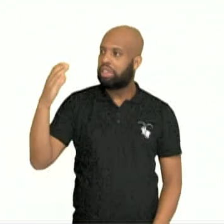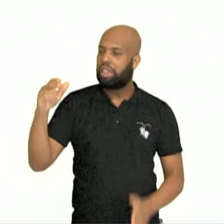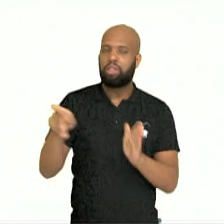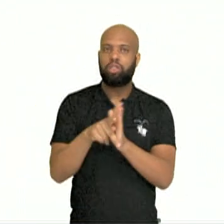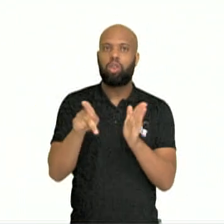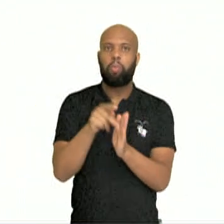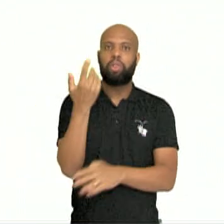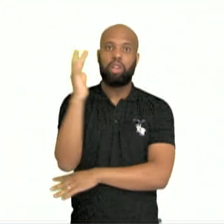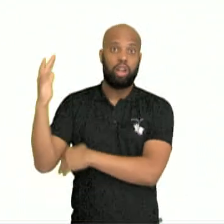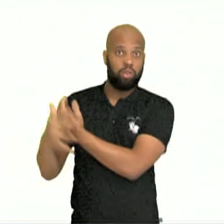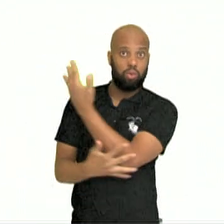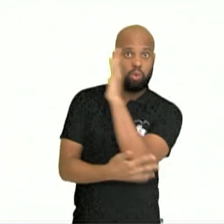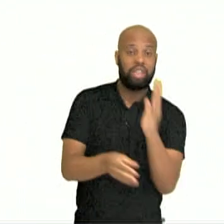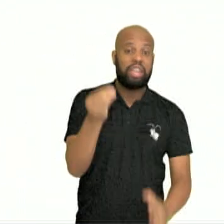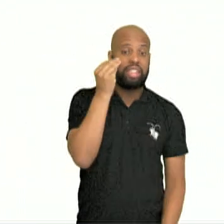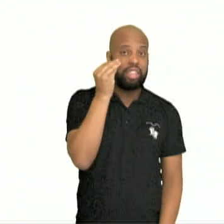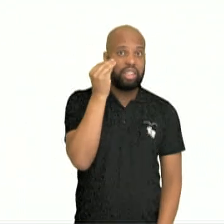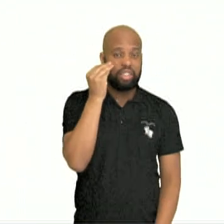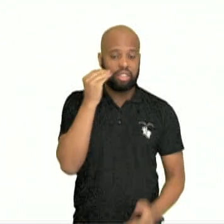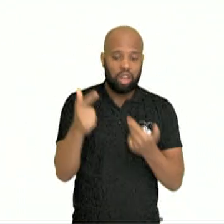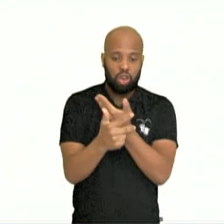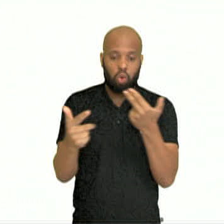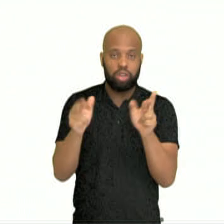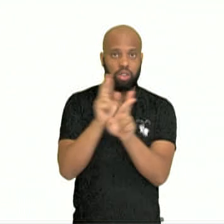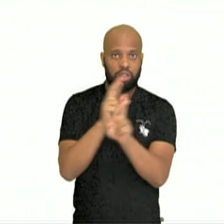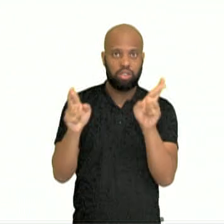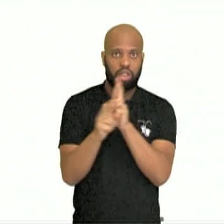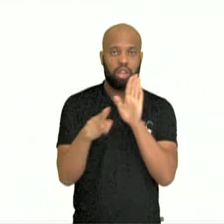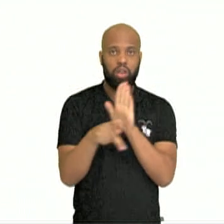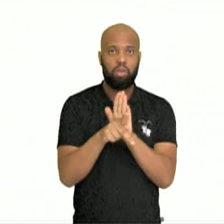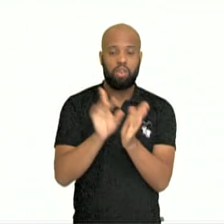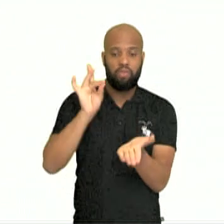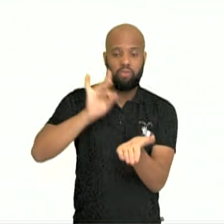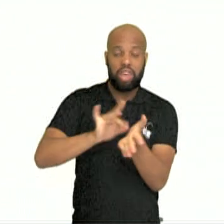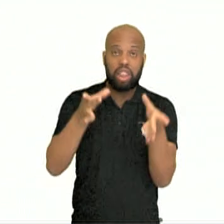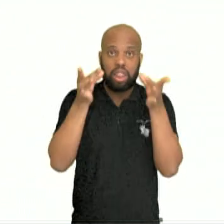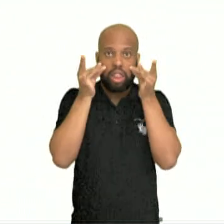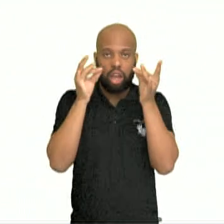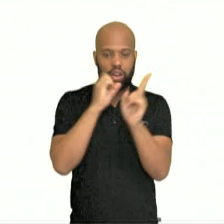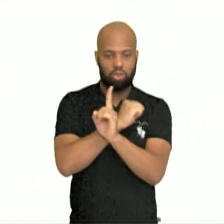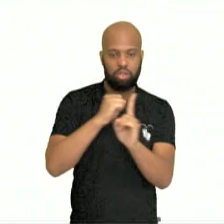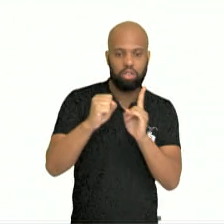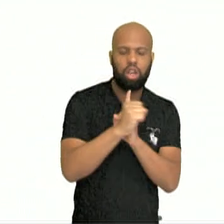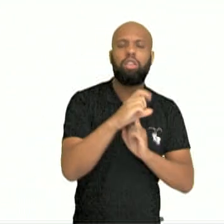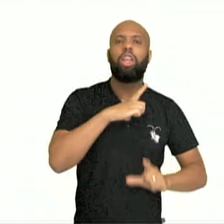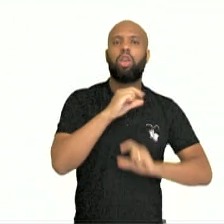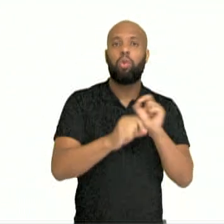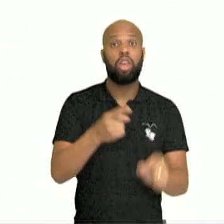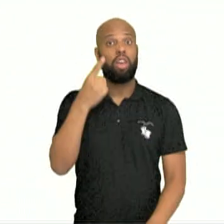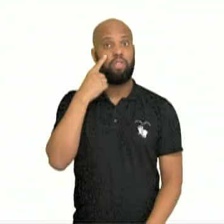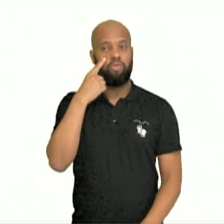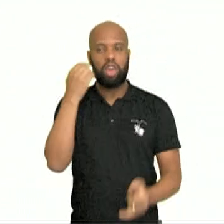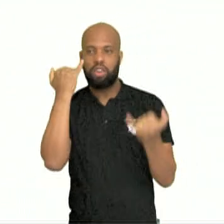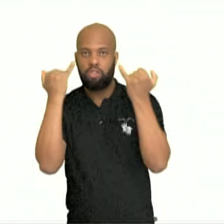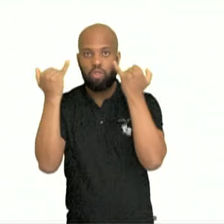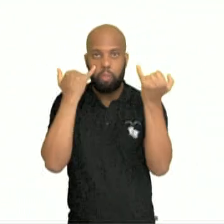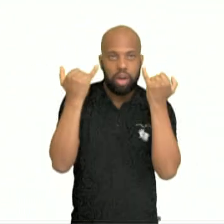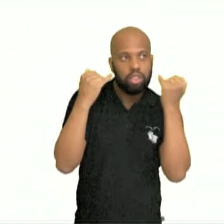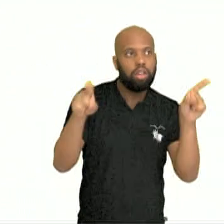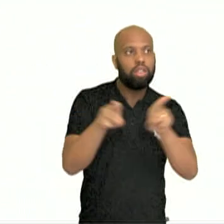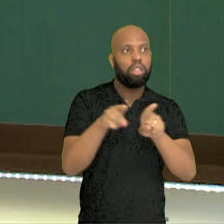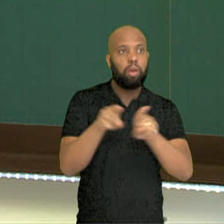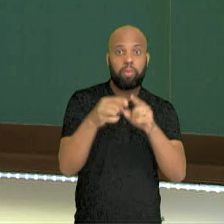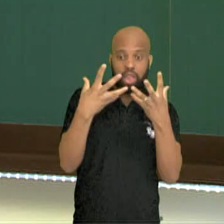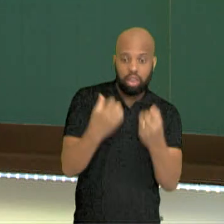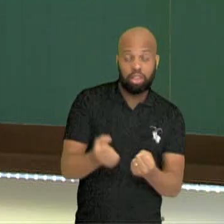o conhecimento sobre a realidade social implicava em verificar dados, em admitir explicações gerais,